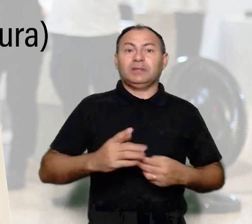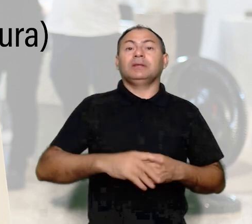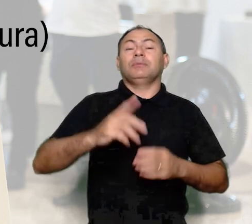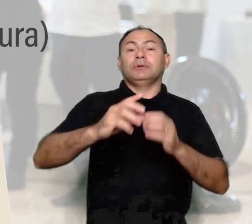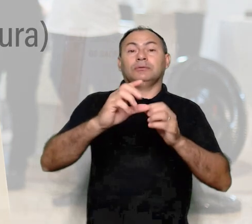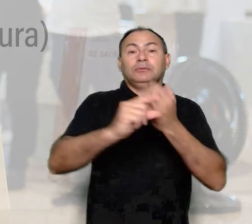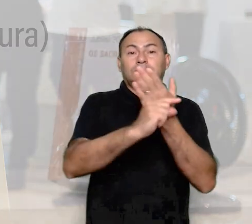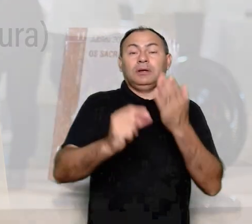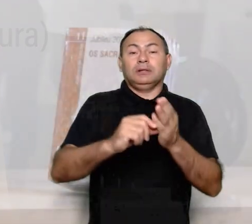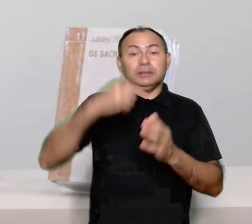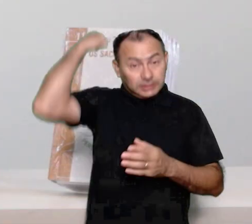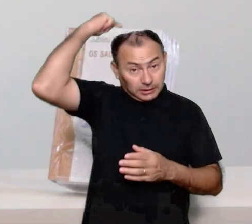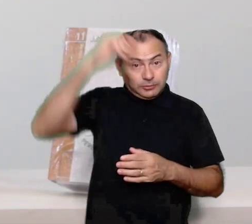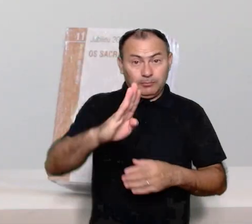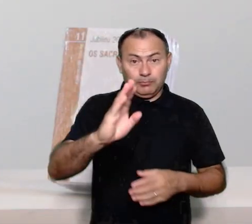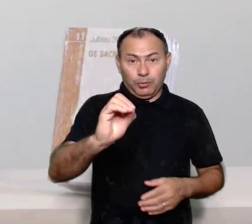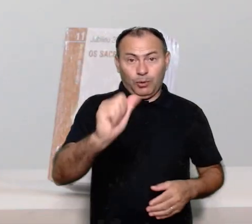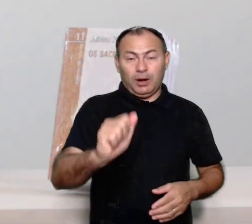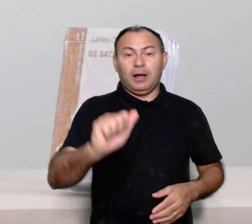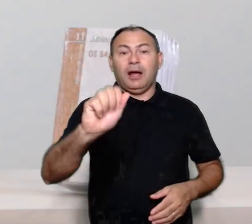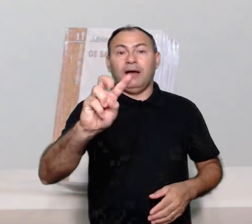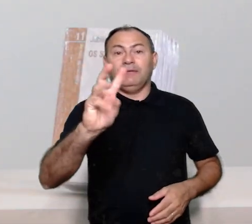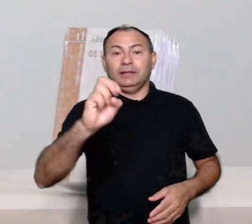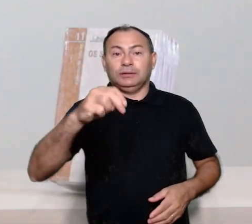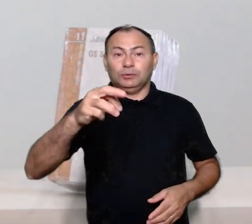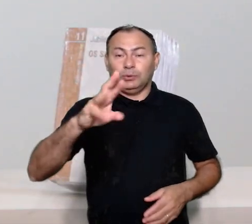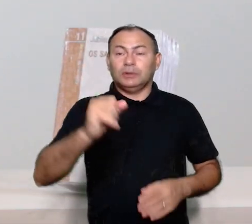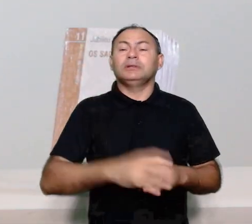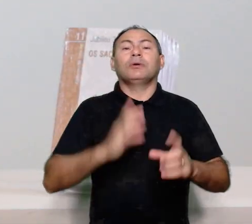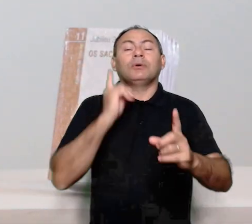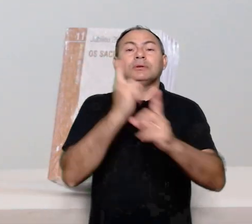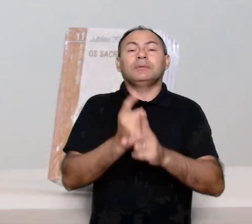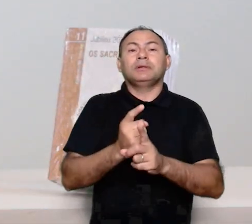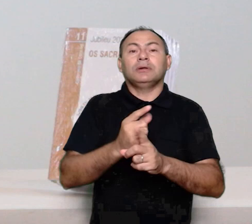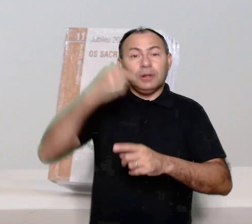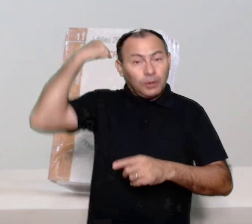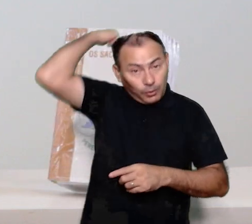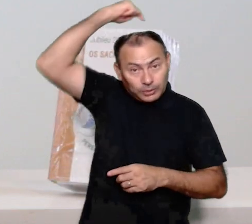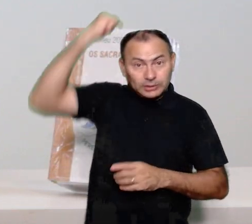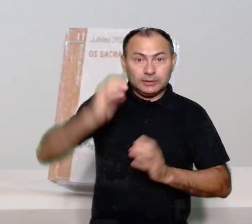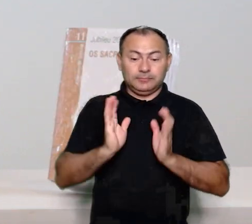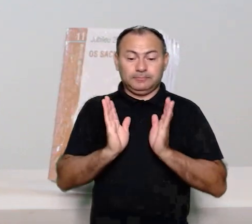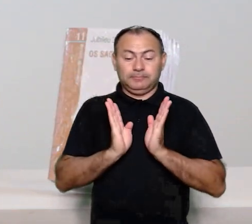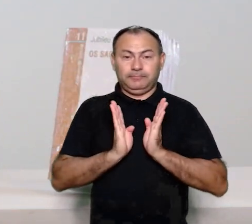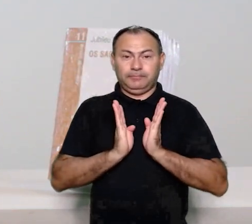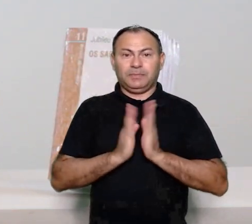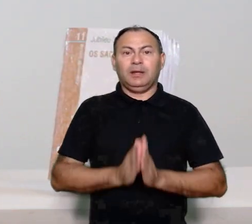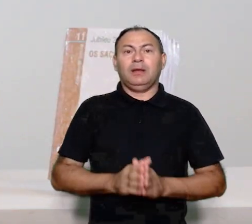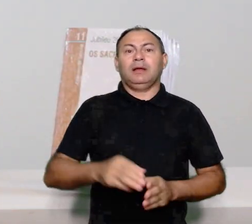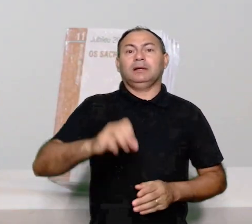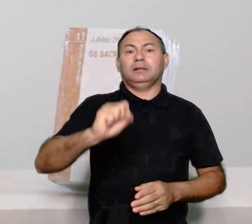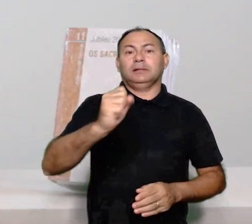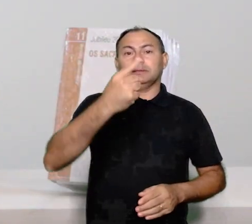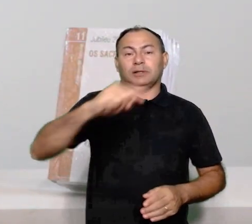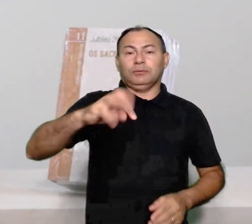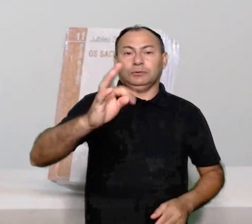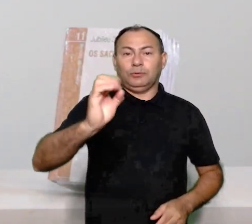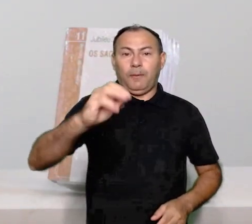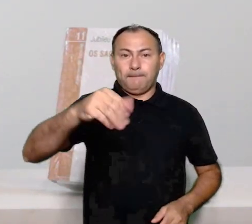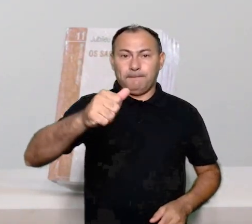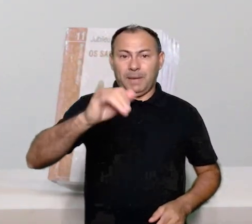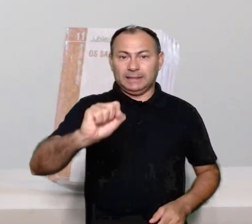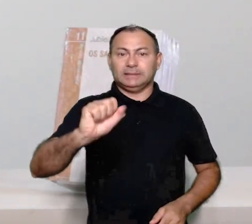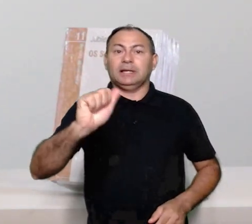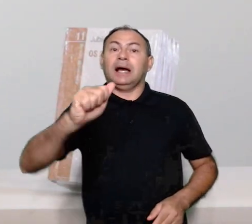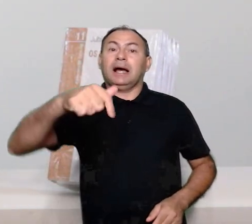São Boaventura, nós encontramos o grande Tomás de Aquino, que distingue matéria e forma. E aí